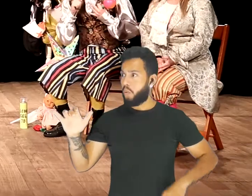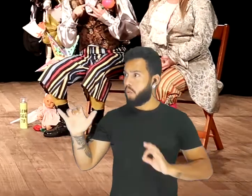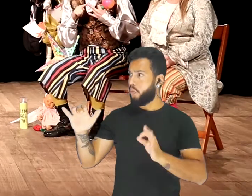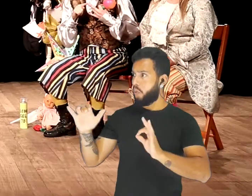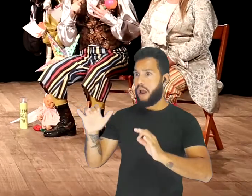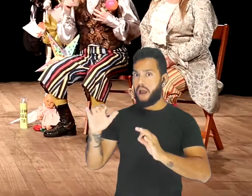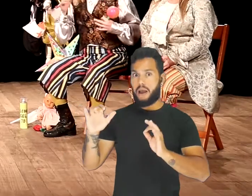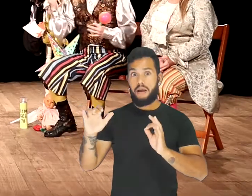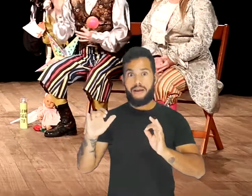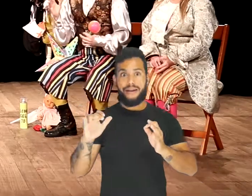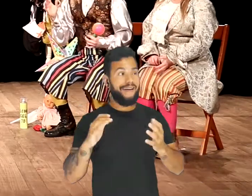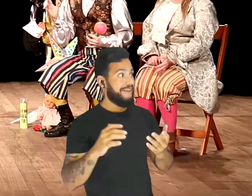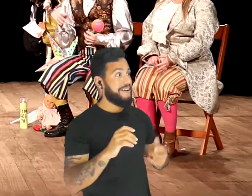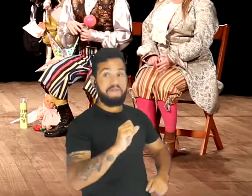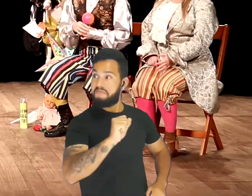prof. Abecedário?